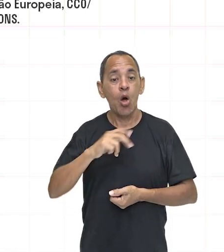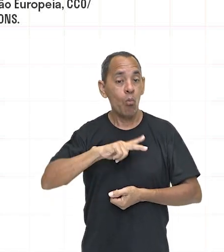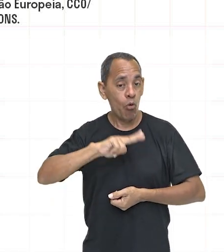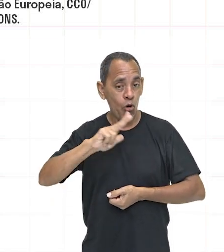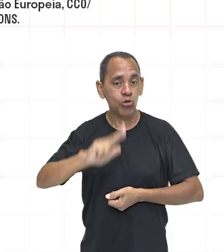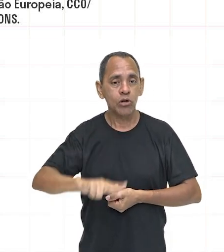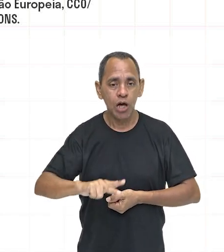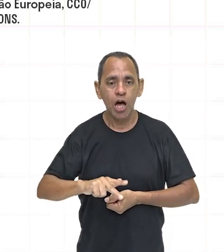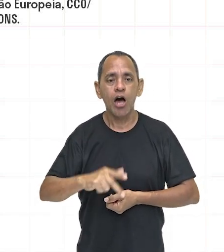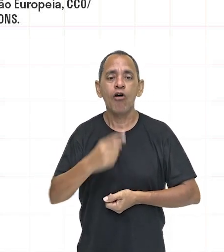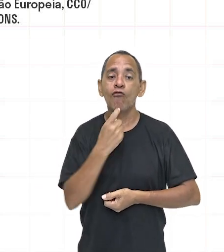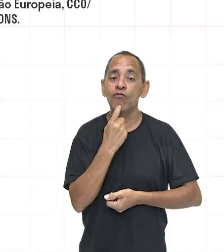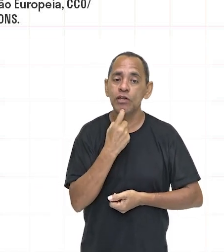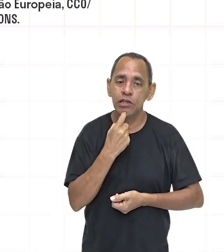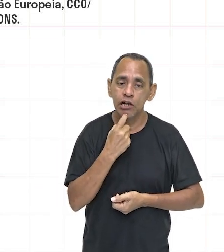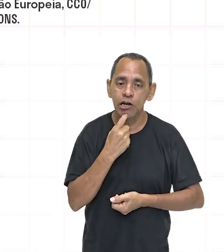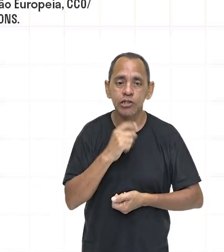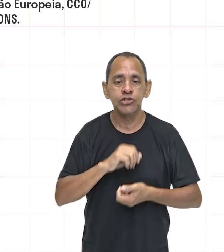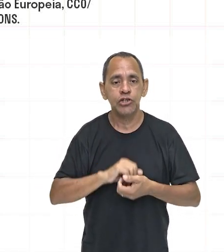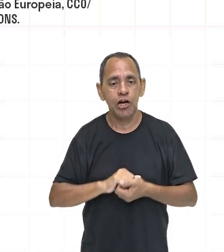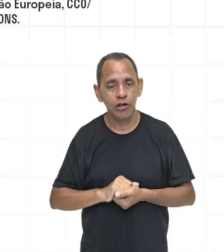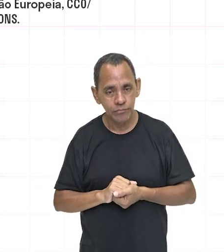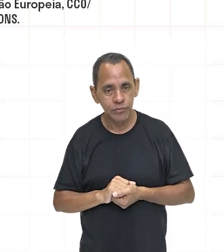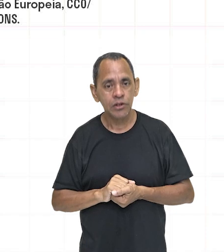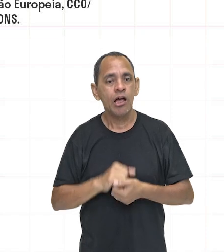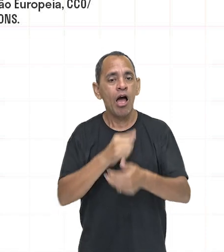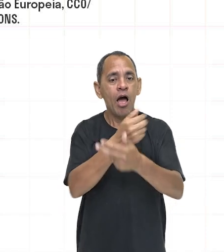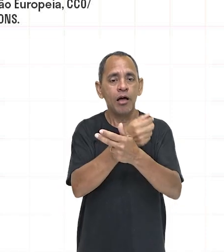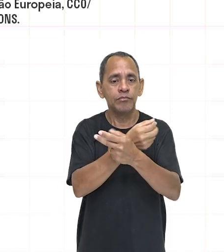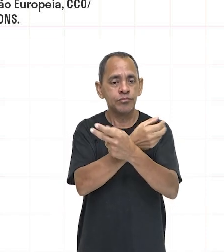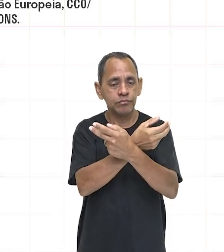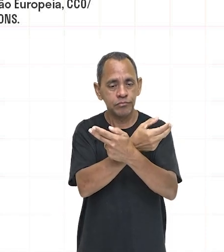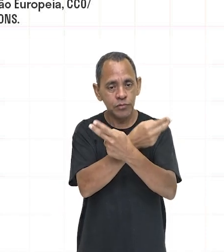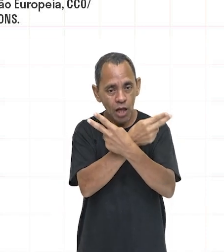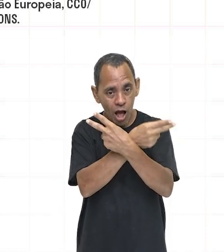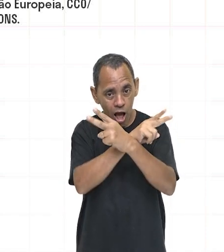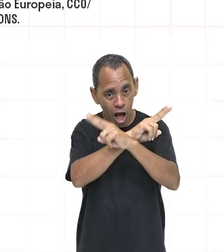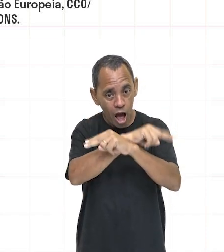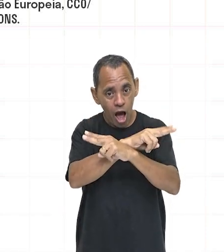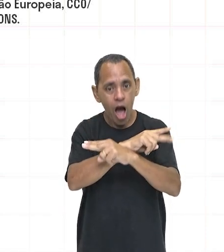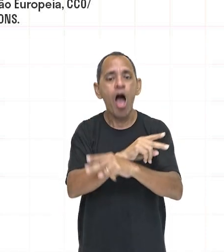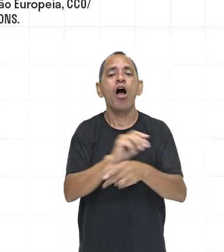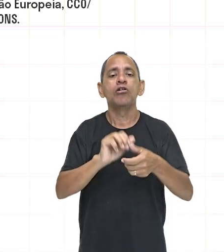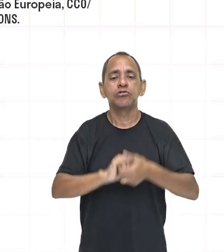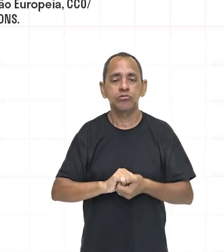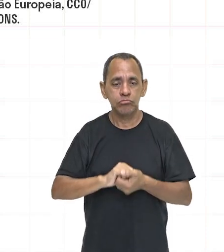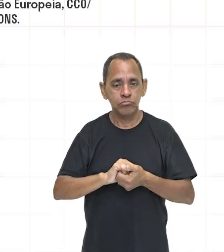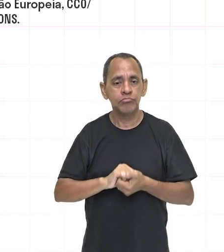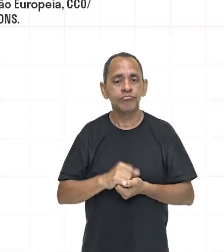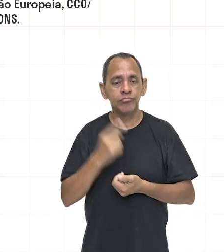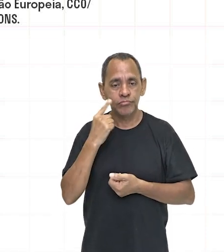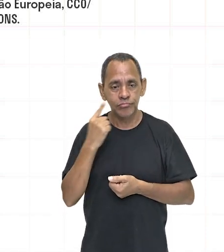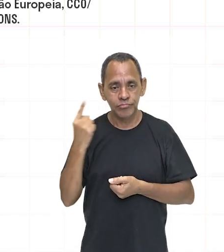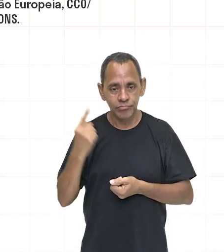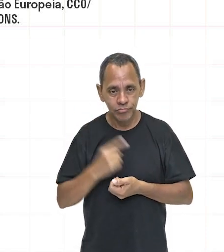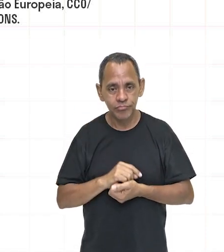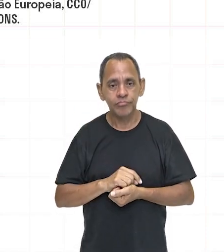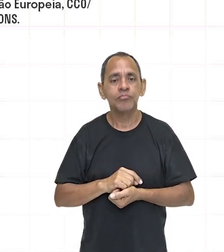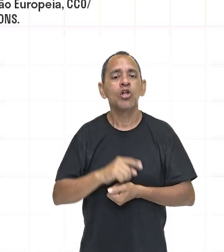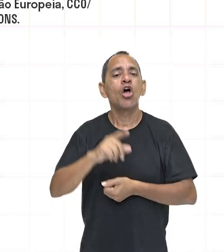Portugal, Finlândia, Áustria, Países Baixos,